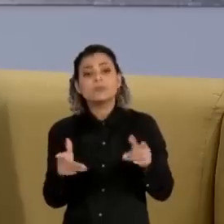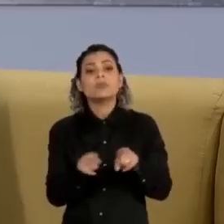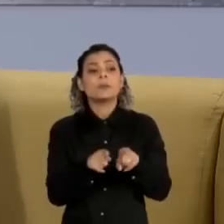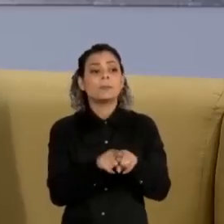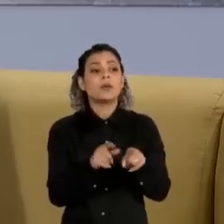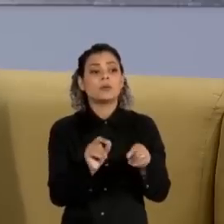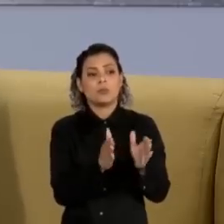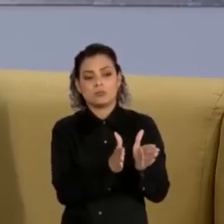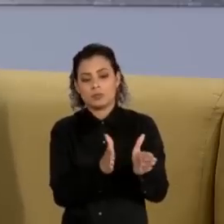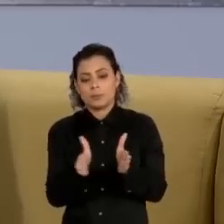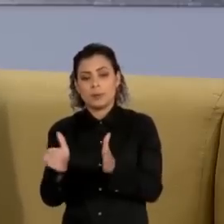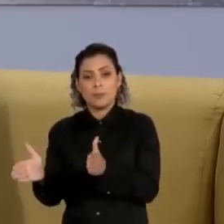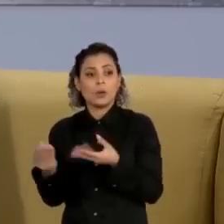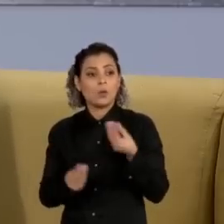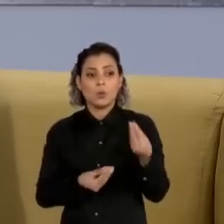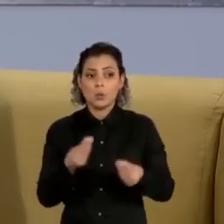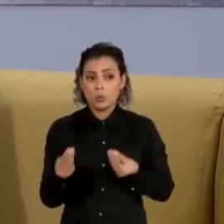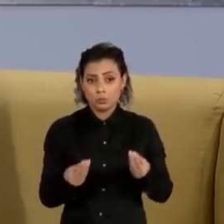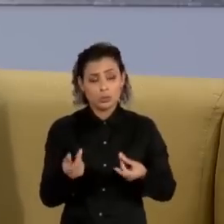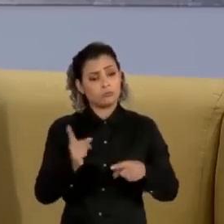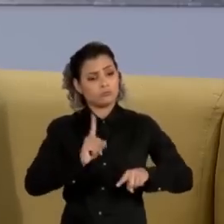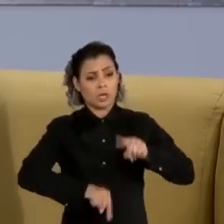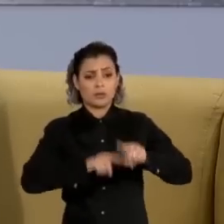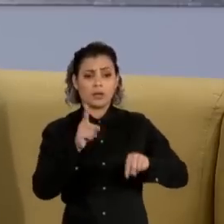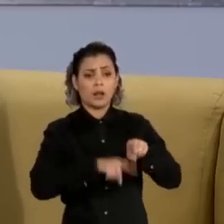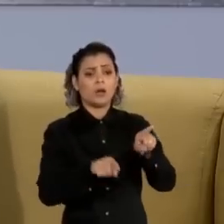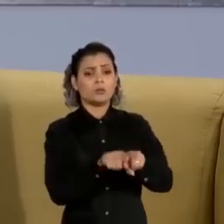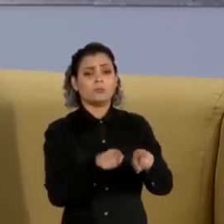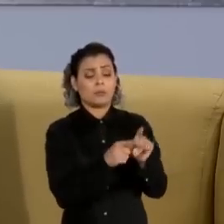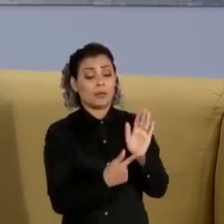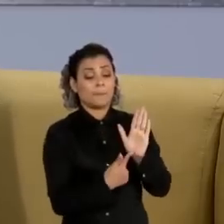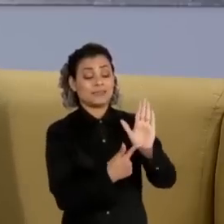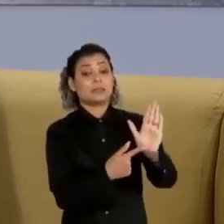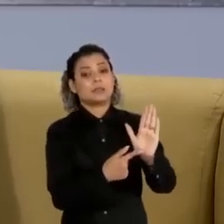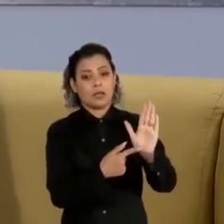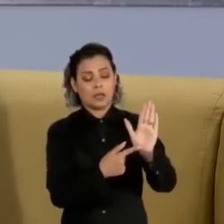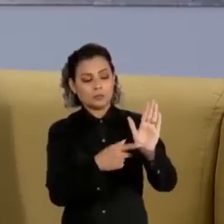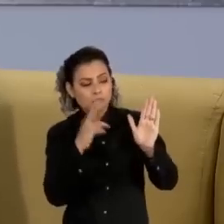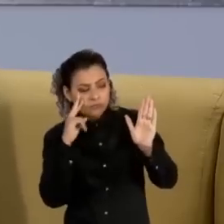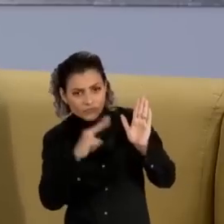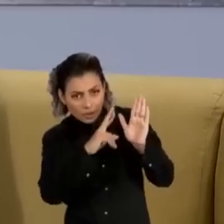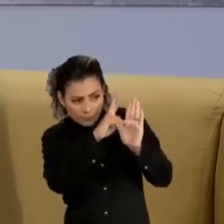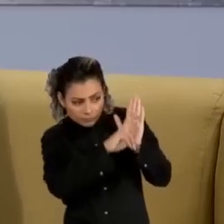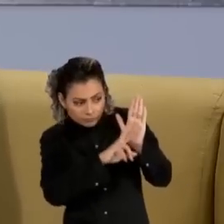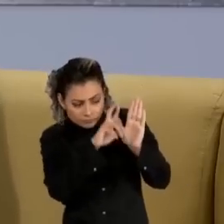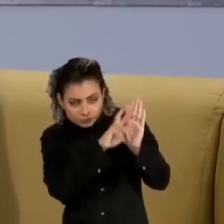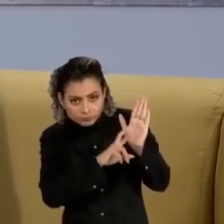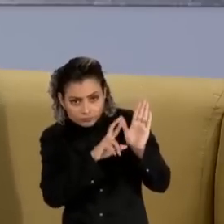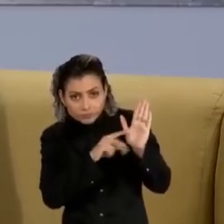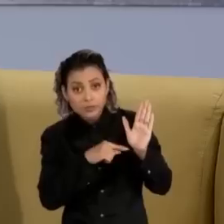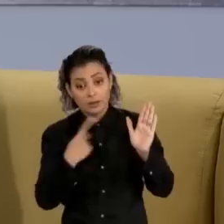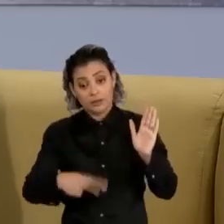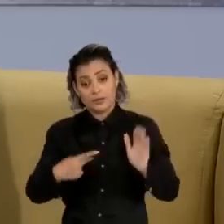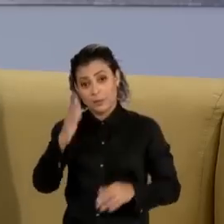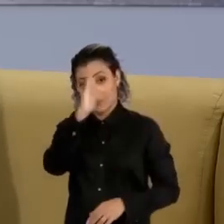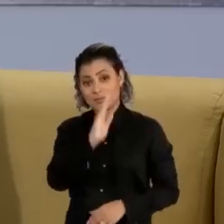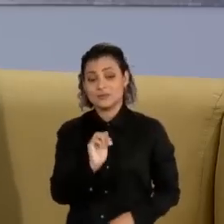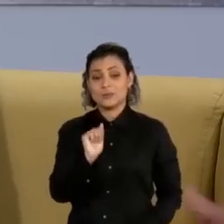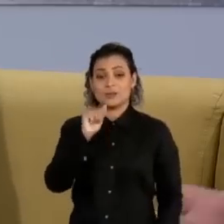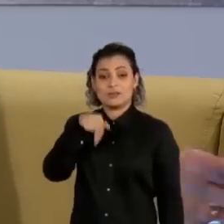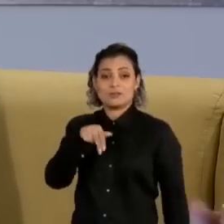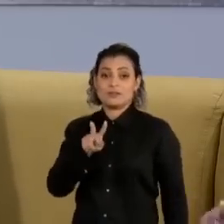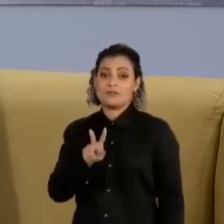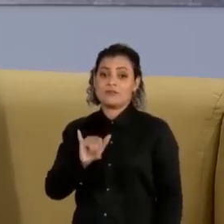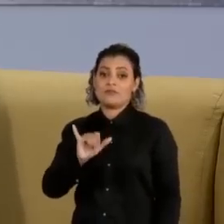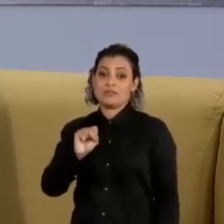etapa regulatória, ou seja, o produto tem de ser apresentado às autoridades regulatórias, que aqui no Brasil é a Anvisa, e a Anvisa é